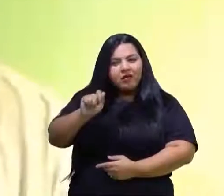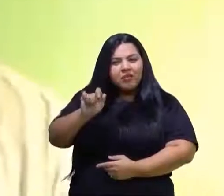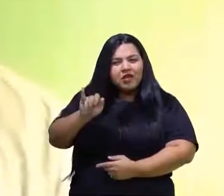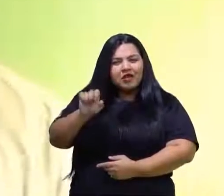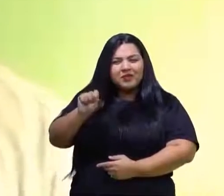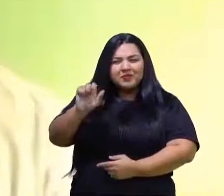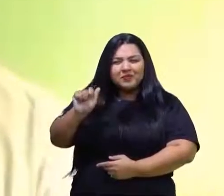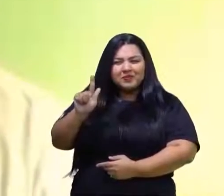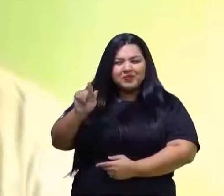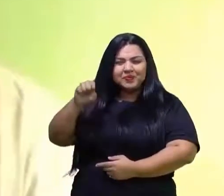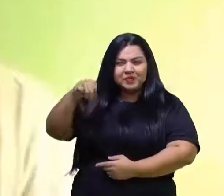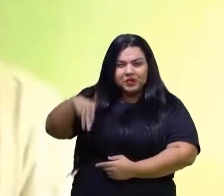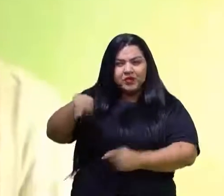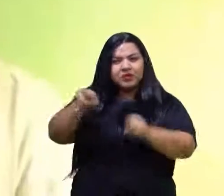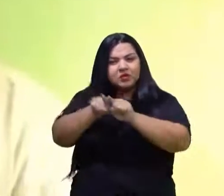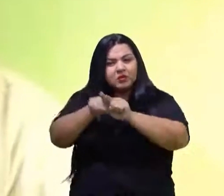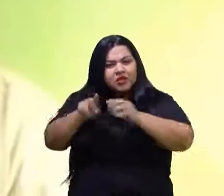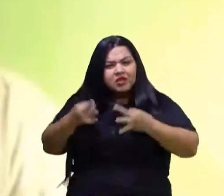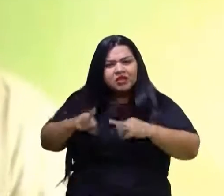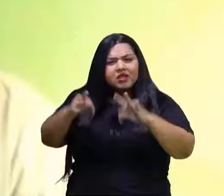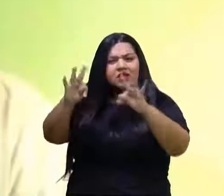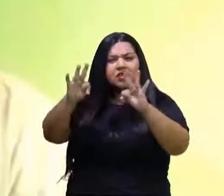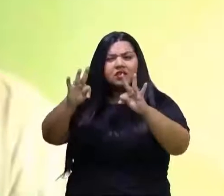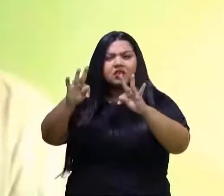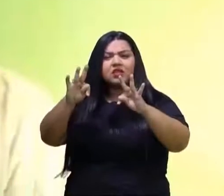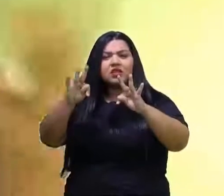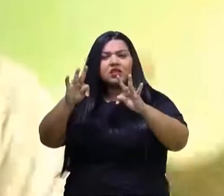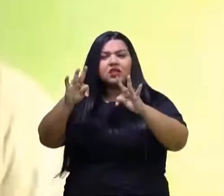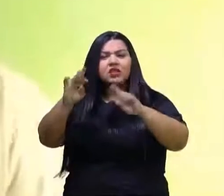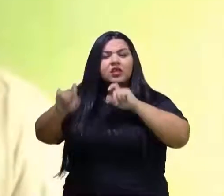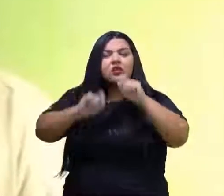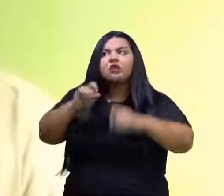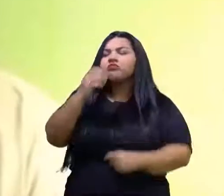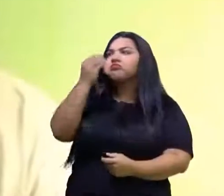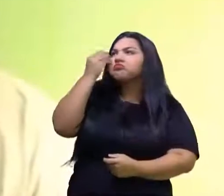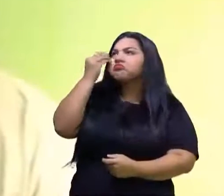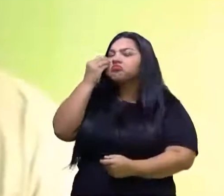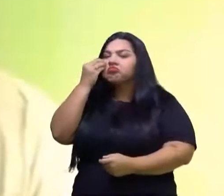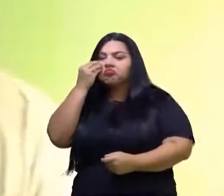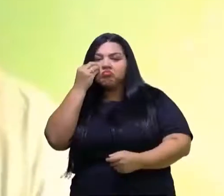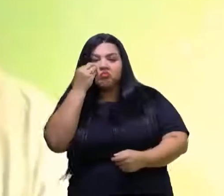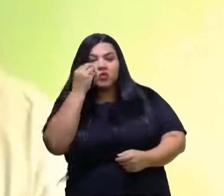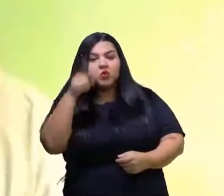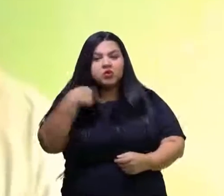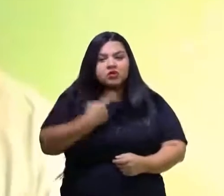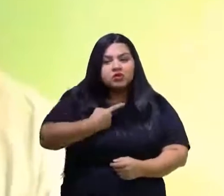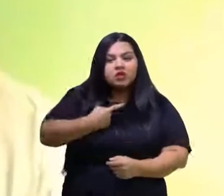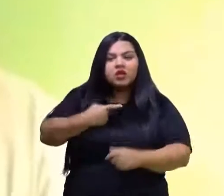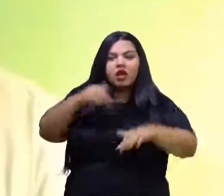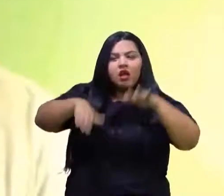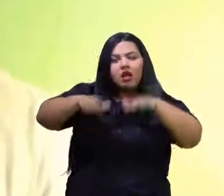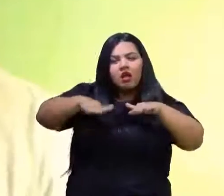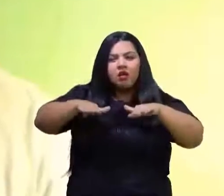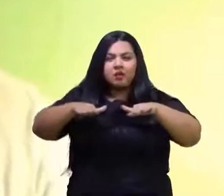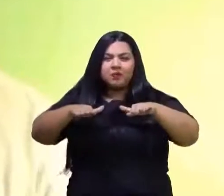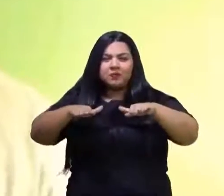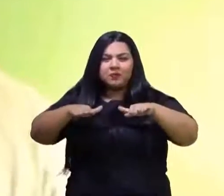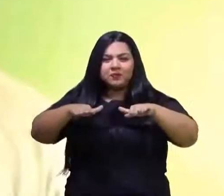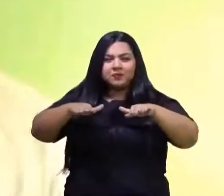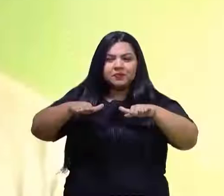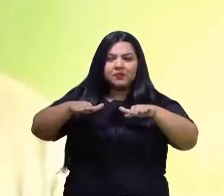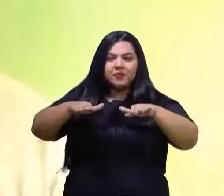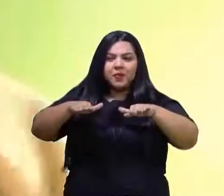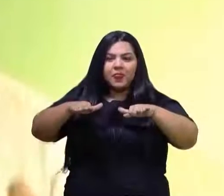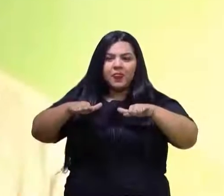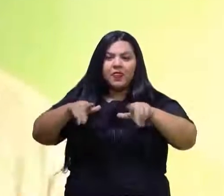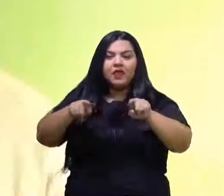na geografia também, né? Basicamente, a paisagem é o que a gente observa em determinado ponto, determinada realidade. Mas não é só isso, né?